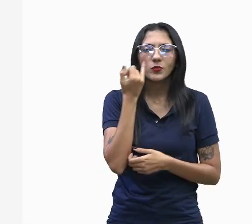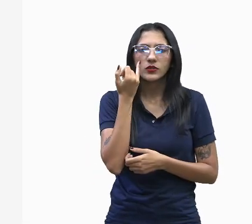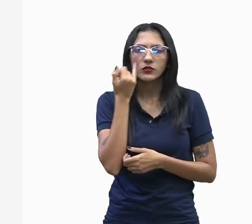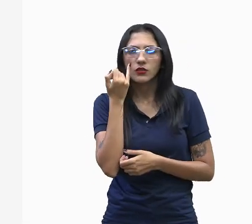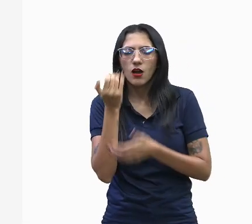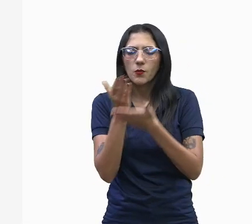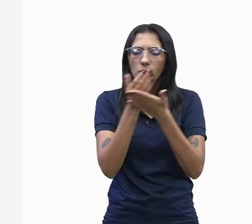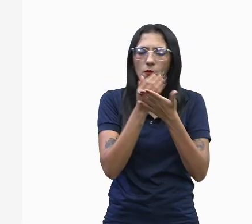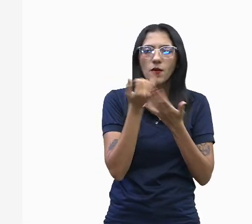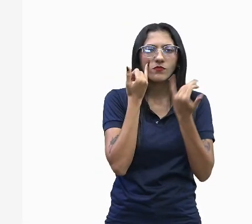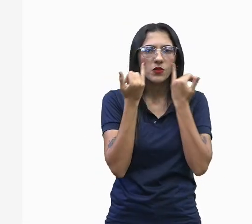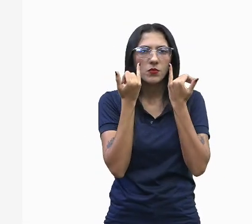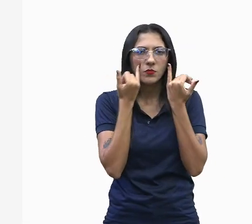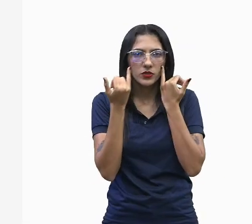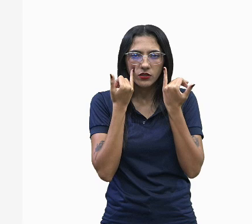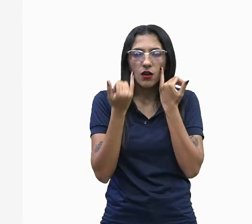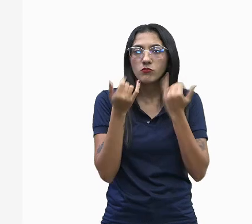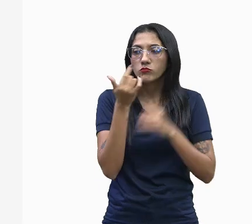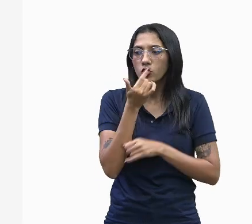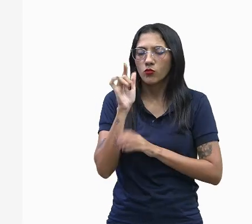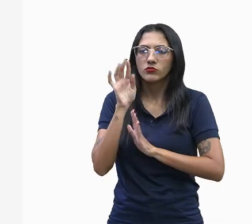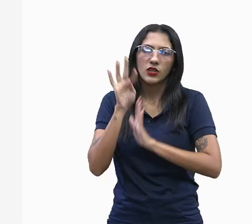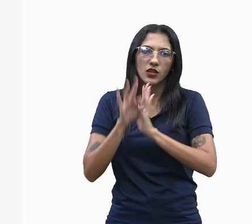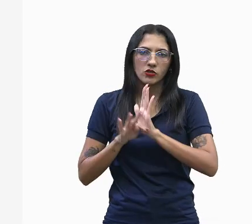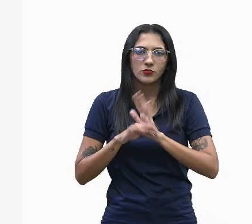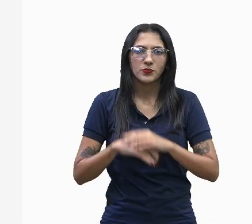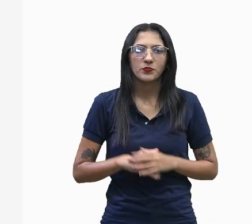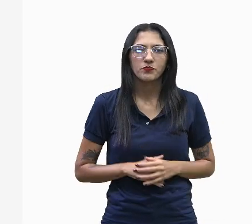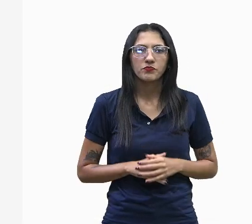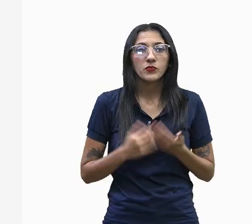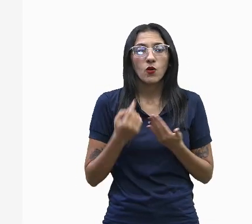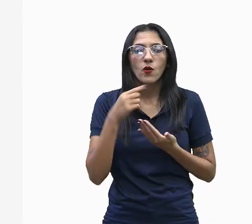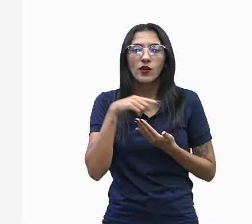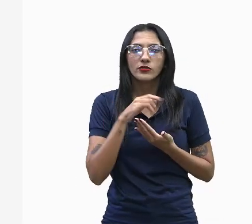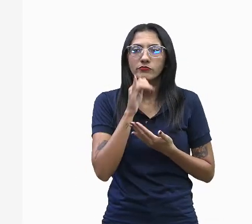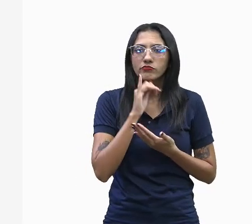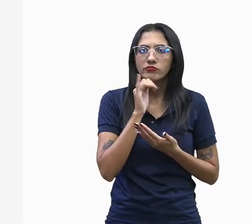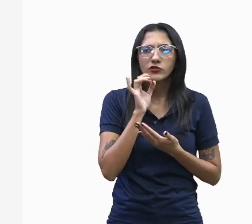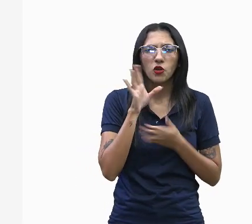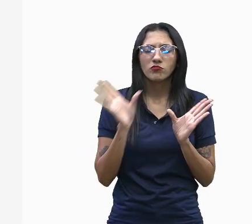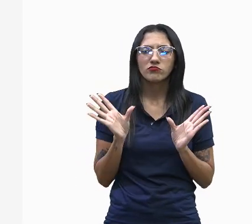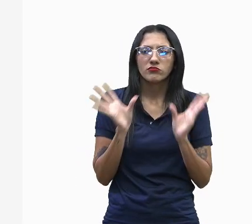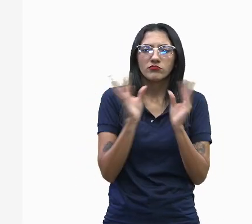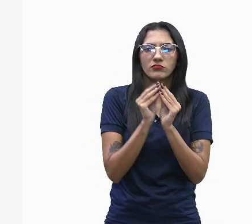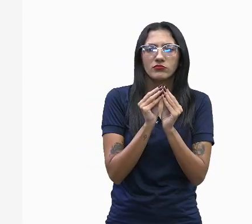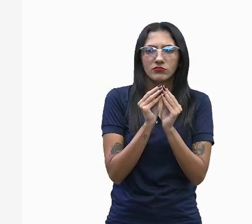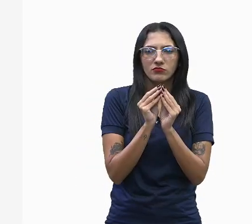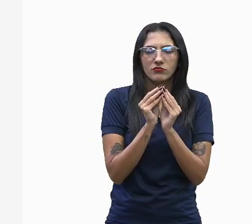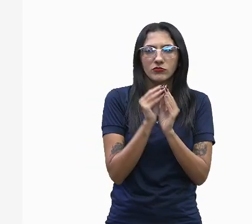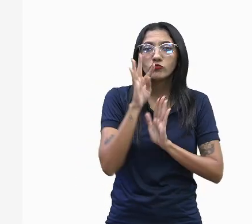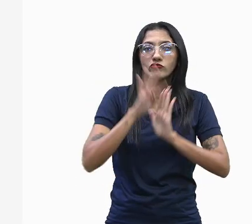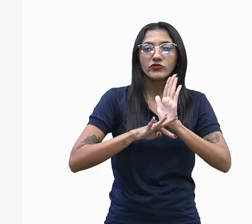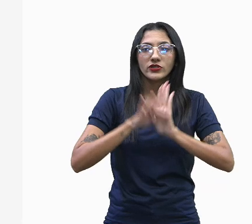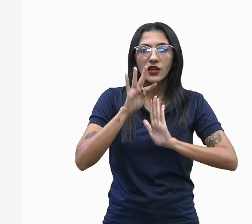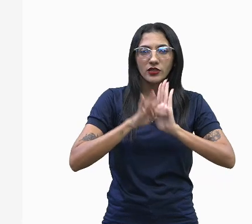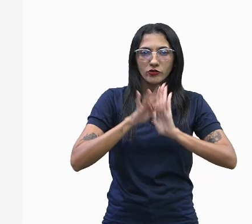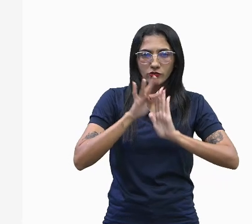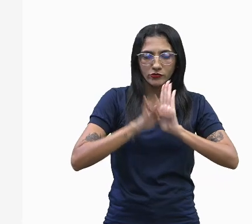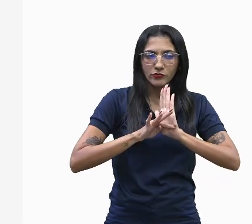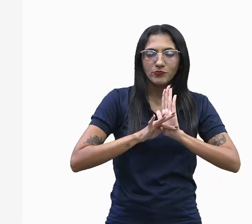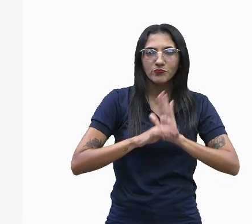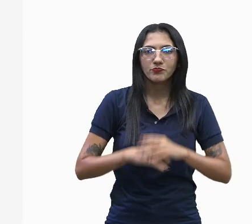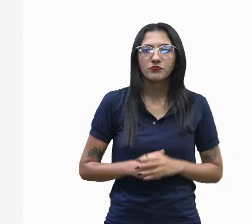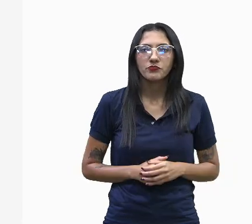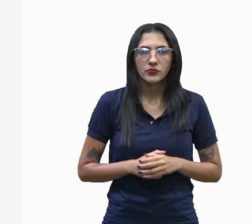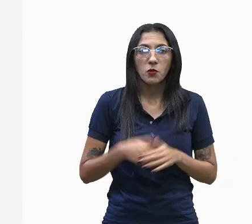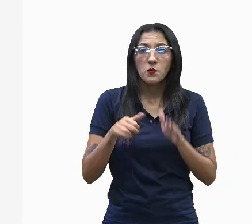dados presentes em textos ou textos anteriores. Então, a alusão, ela traz uma brevidade do texto que ela está dialogando. O